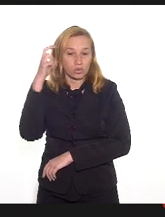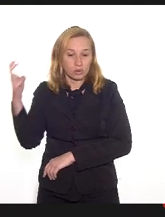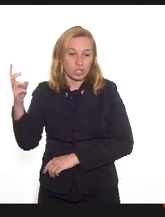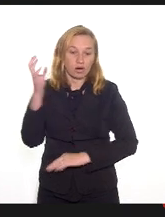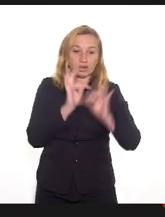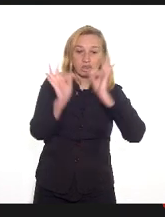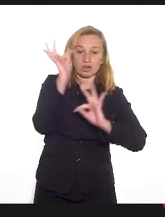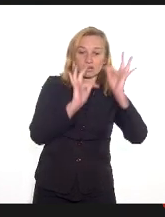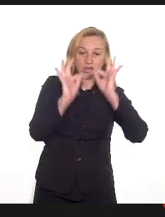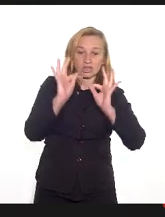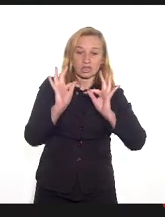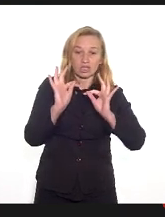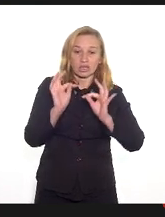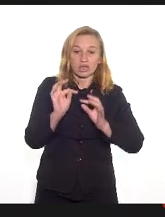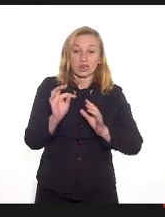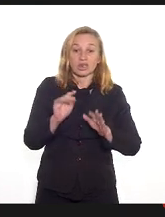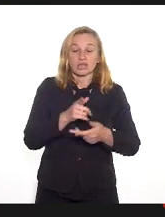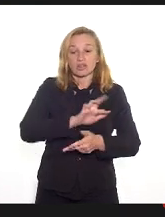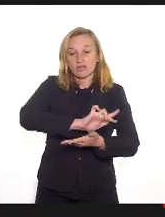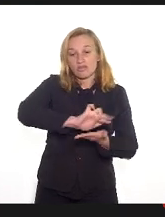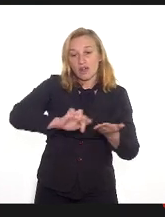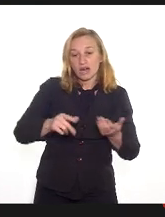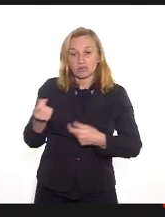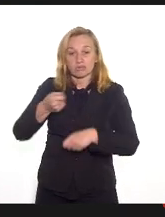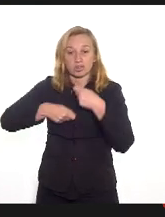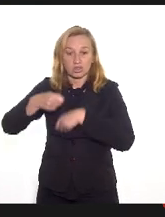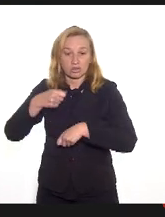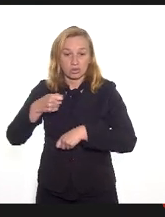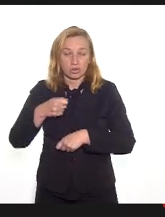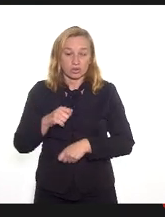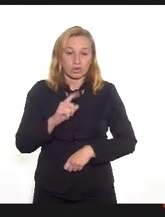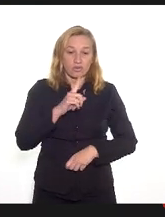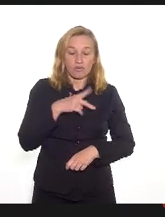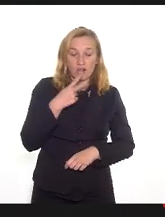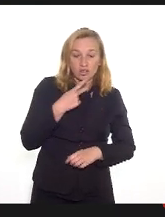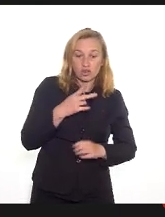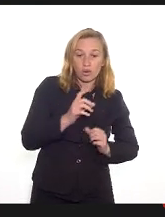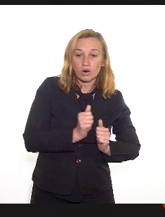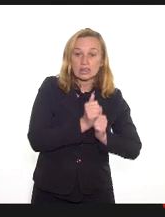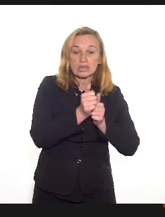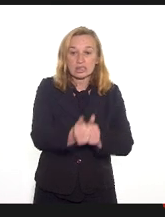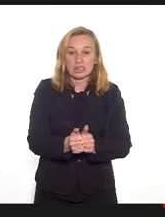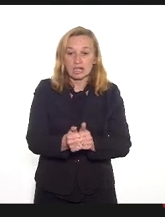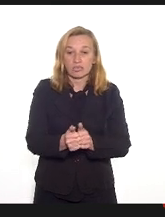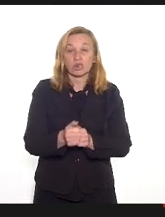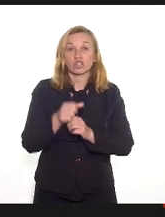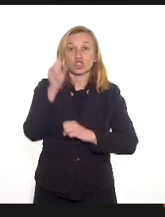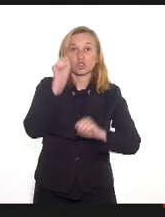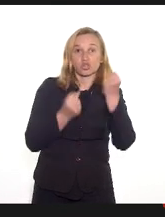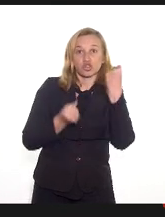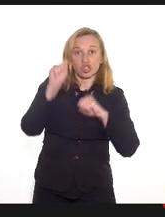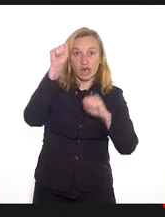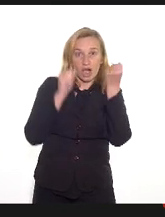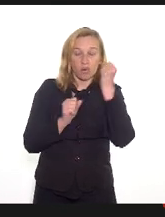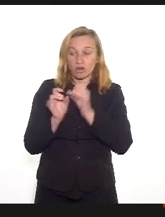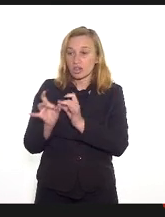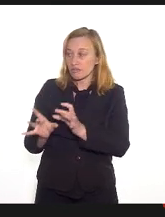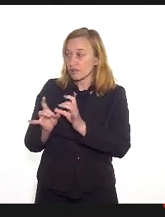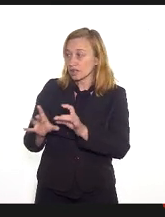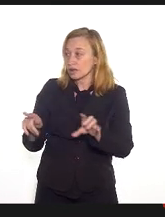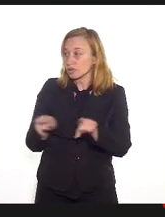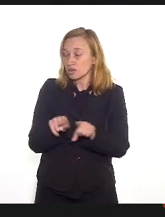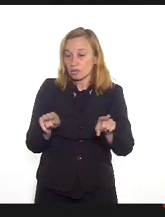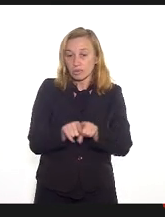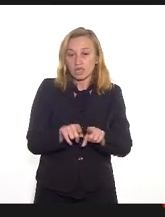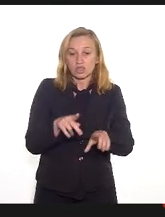diversos agentes econômicos. E eu não só me reporto ao segmento industrial comercial, eu estou me